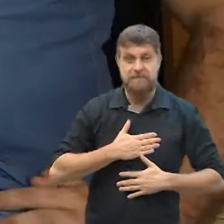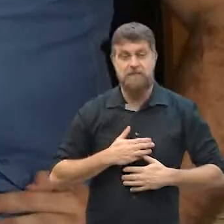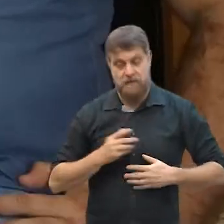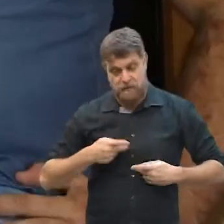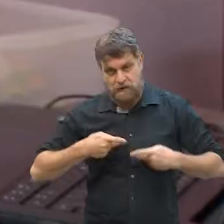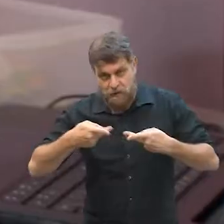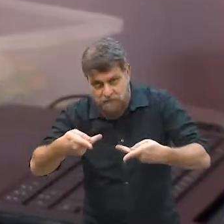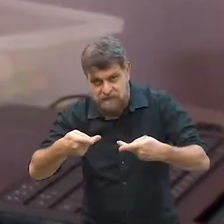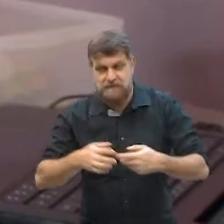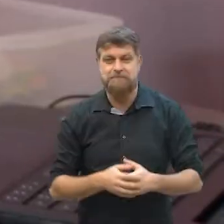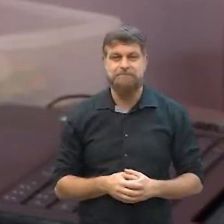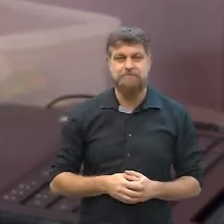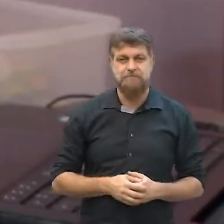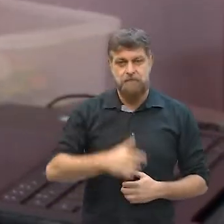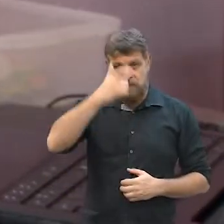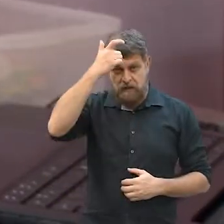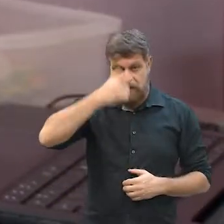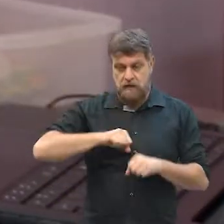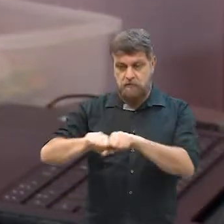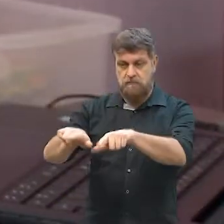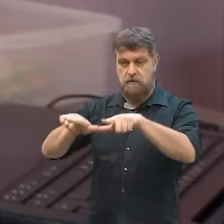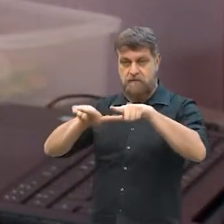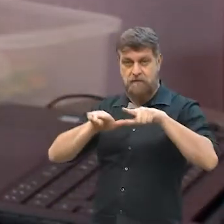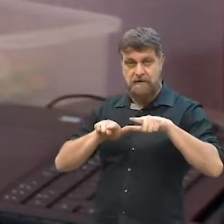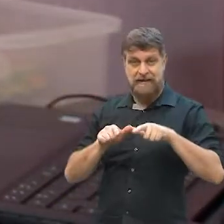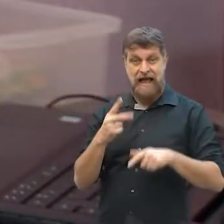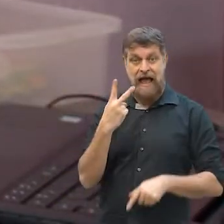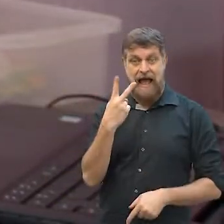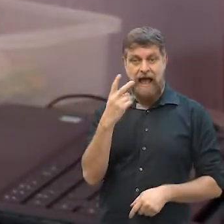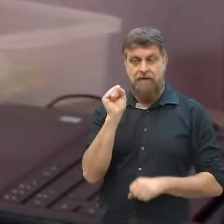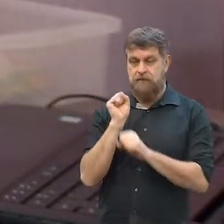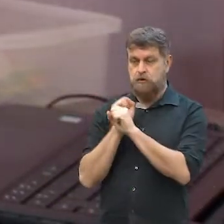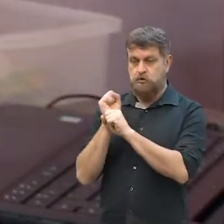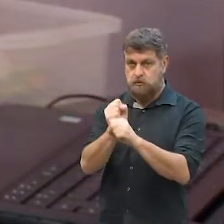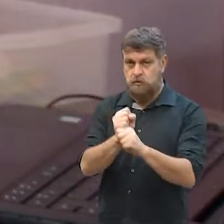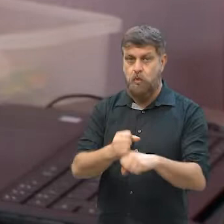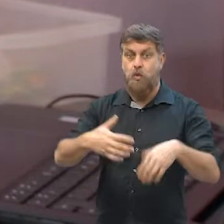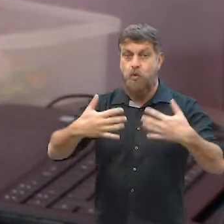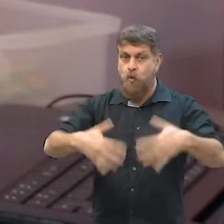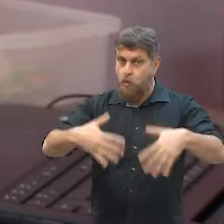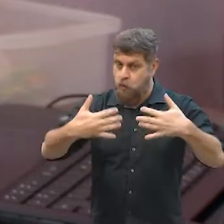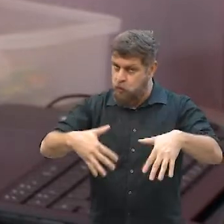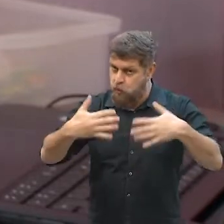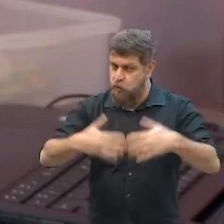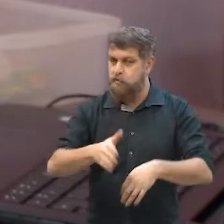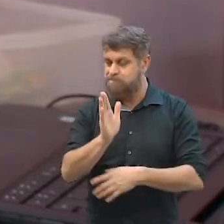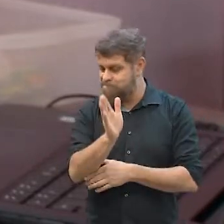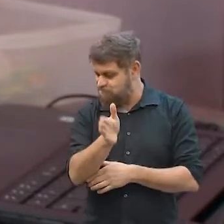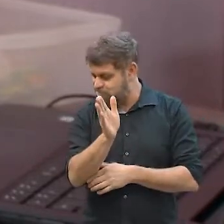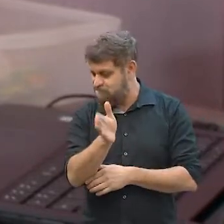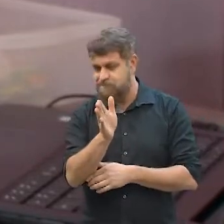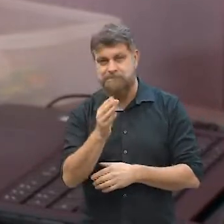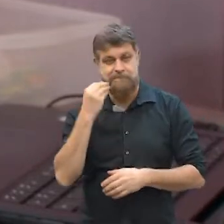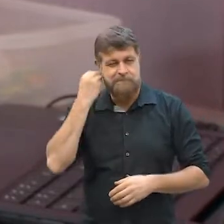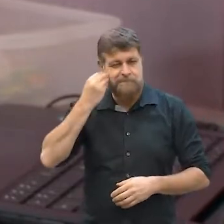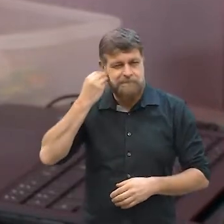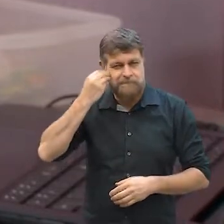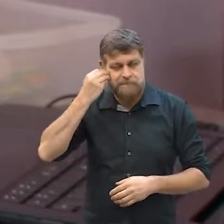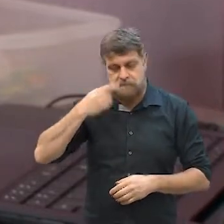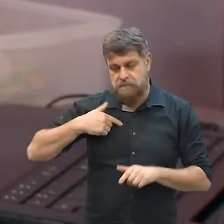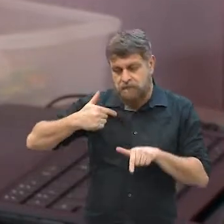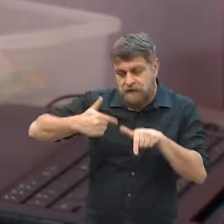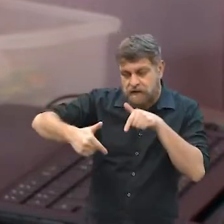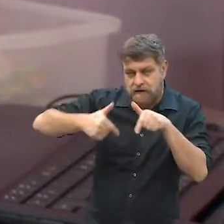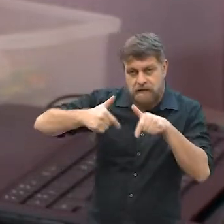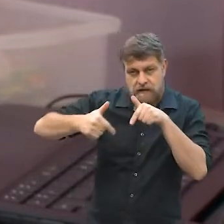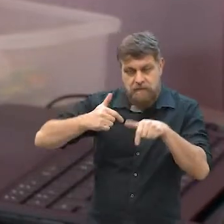convite. Eu sou formada há 28 anos, bastante já, né? Então, sempre trabalhei